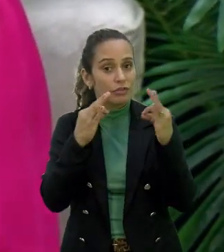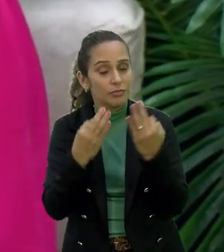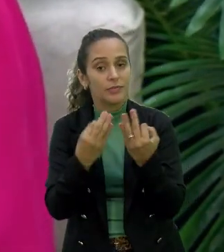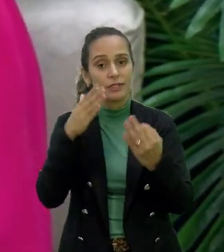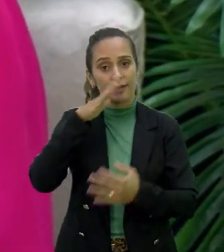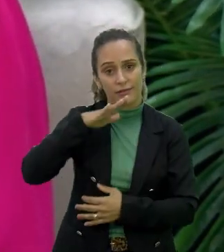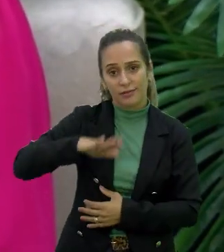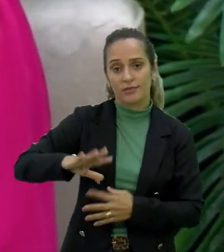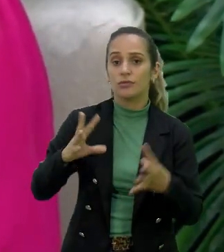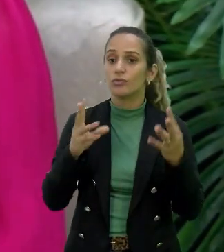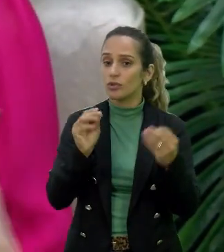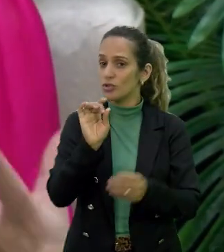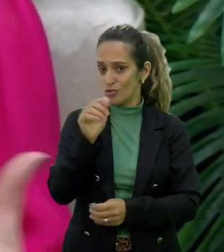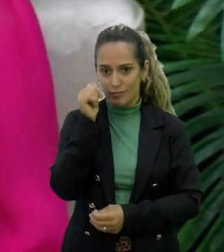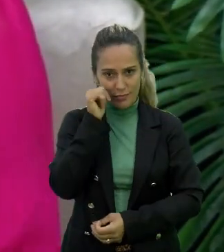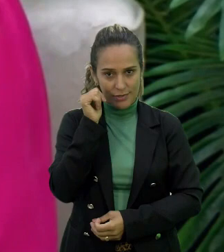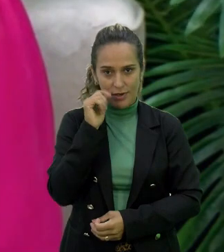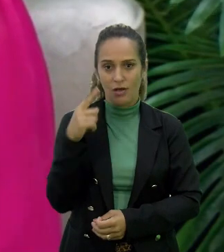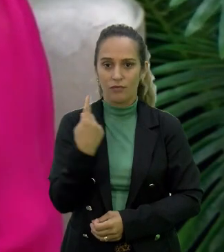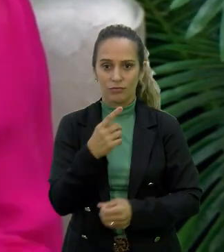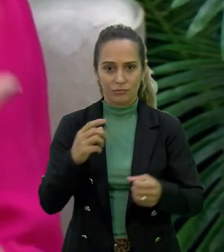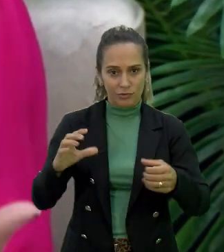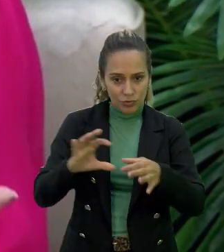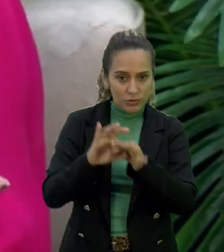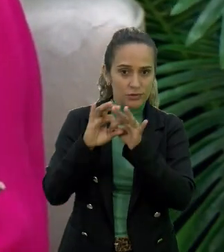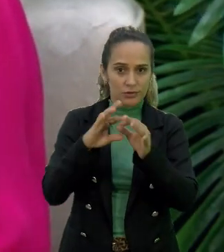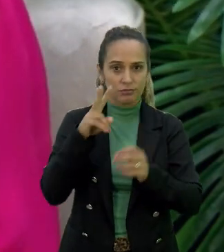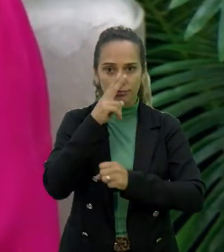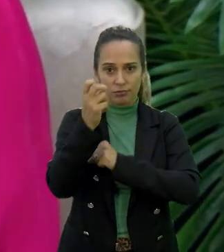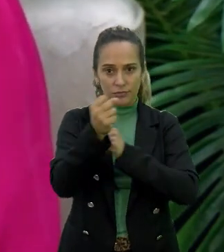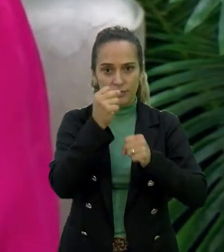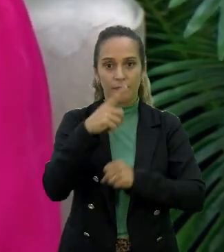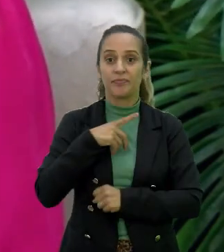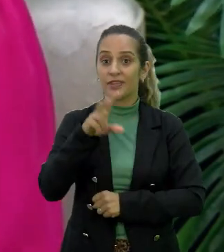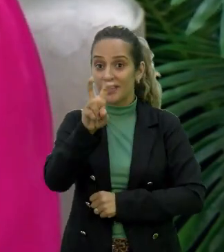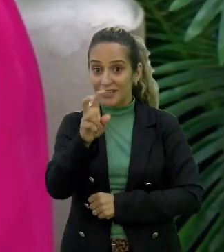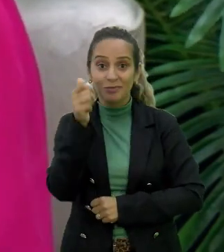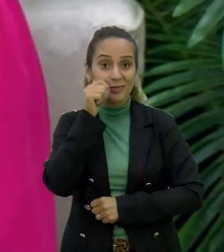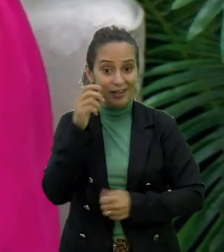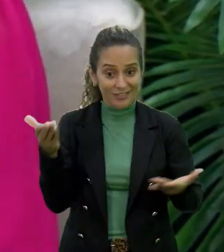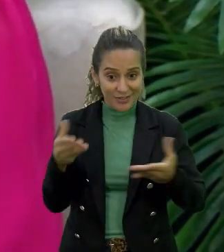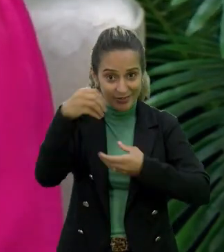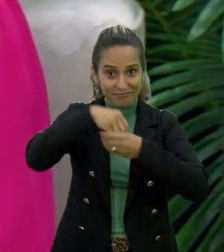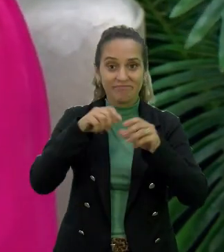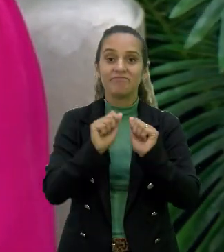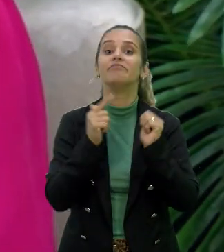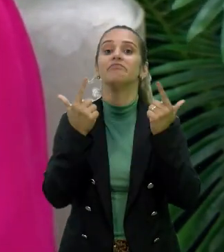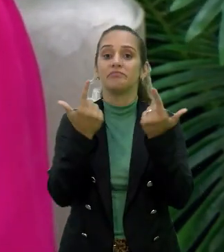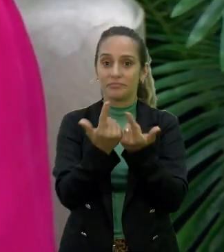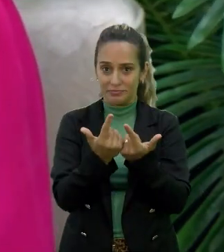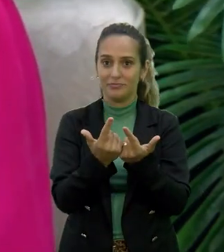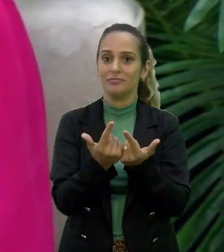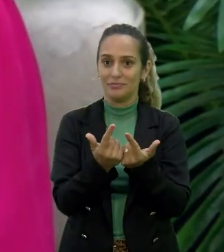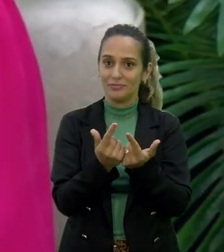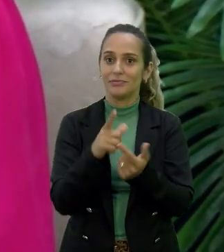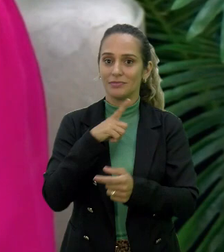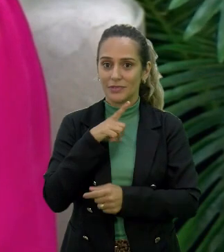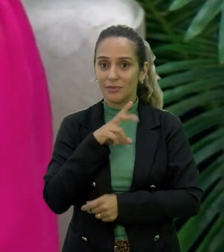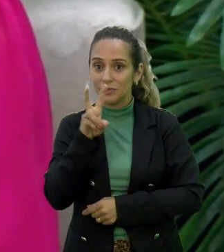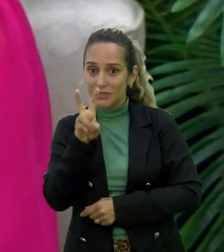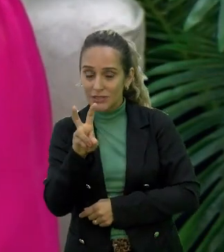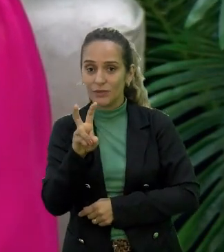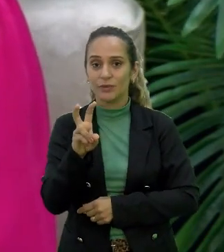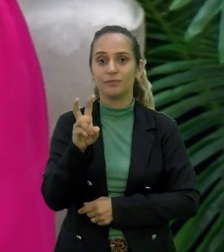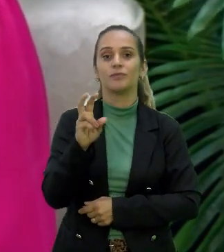Família Então a gente vai unir esforço né Graças a Deus agora temos cinco mulheres aqui na Assembleia temos são